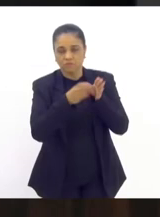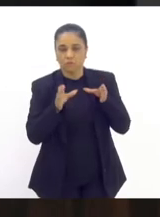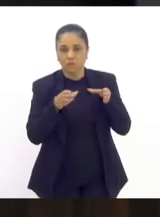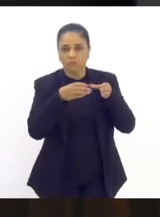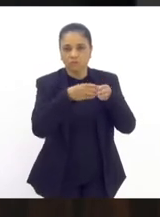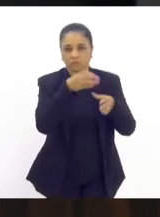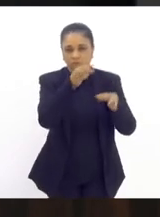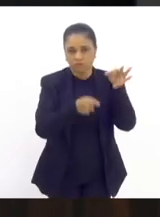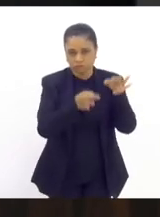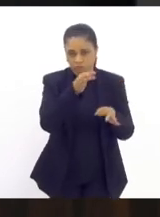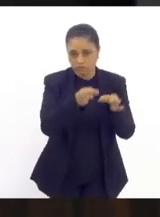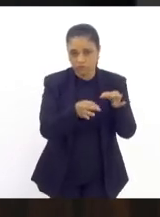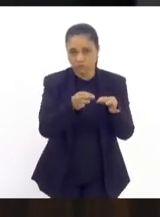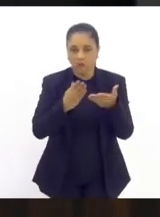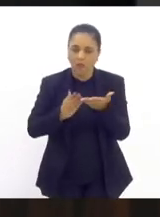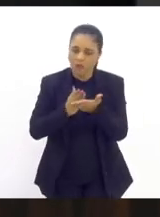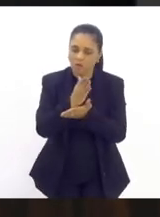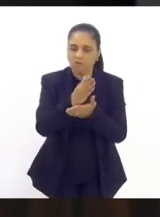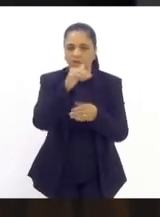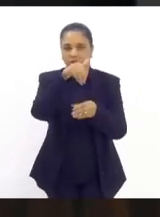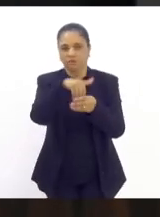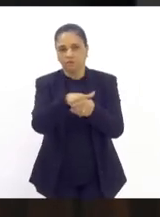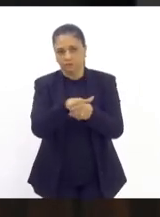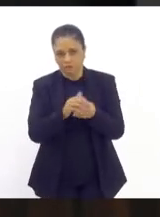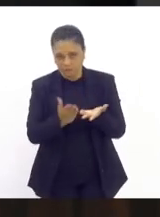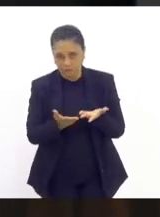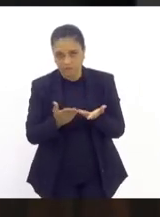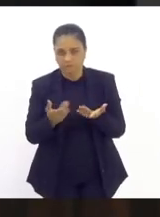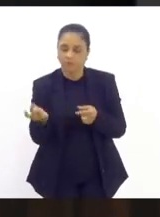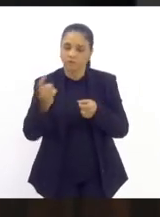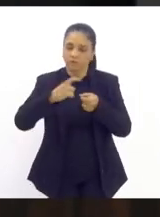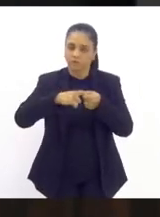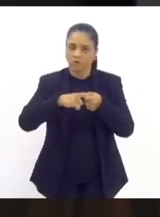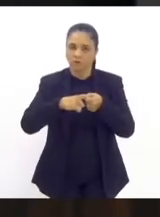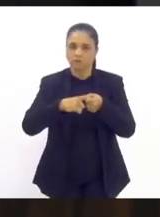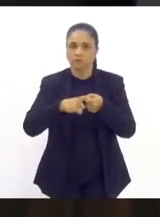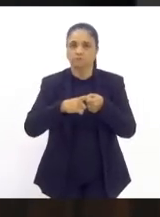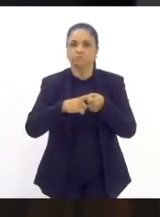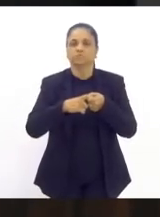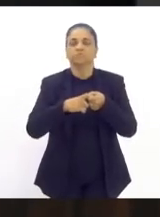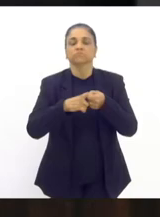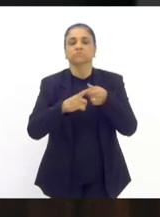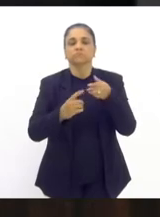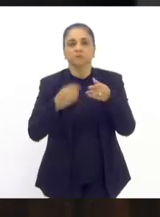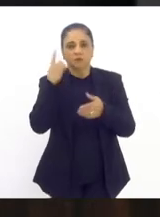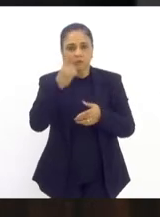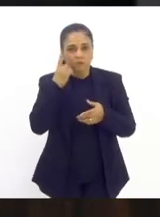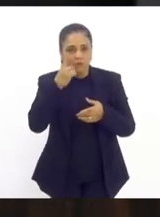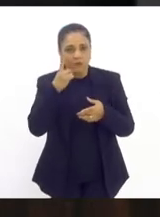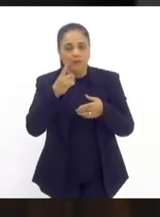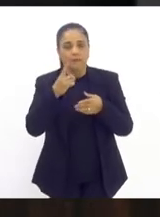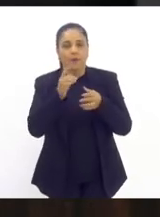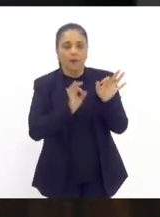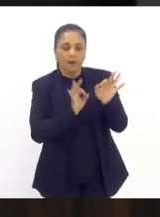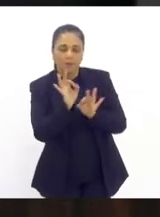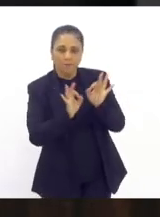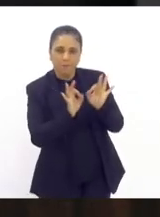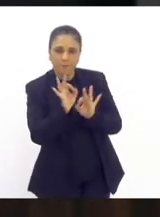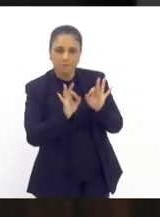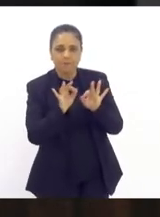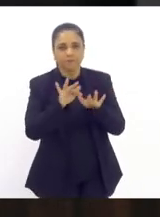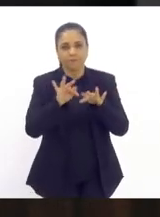como estão aprovado retorna ao autor para elaboração da indicação simples